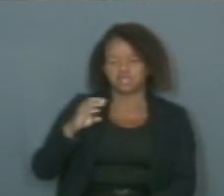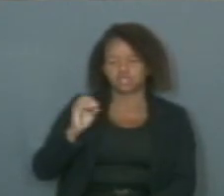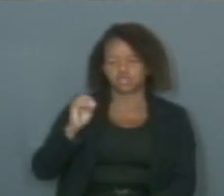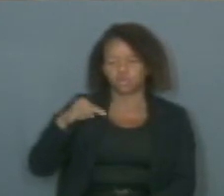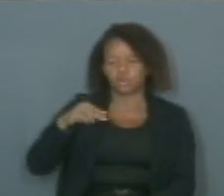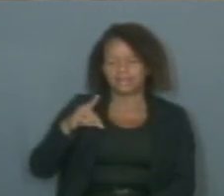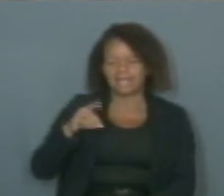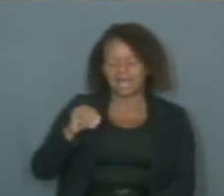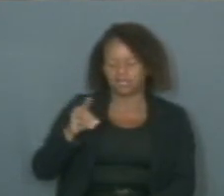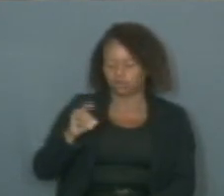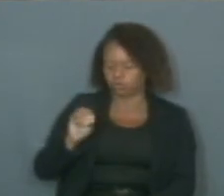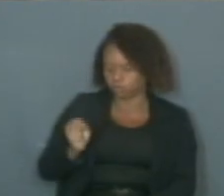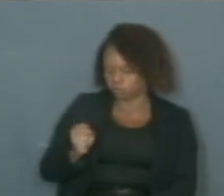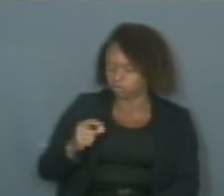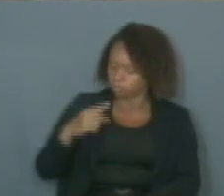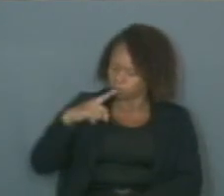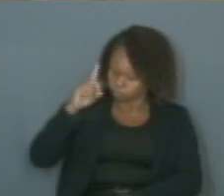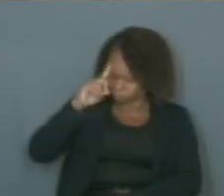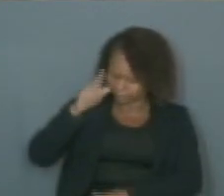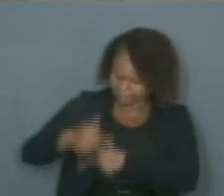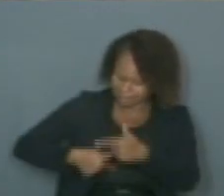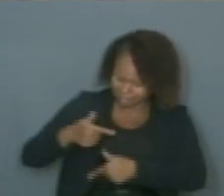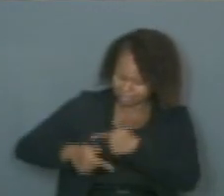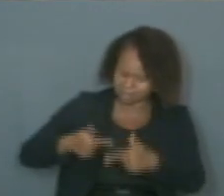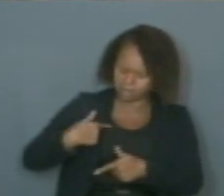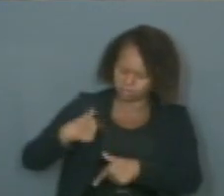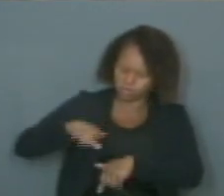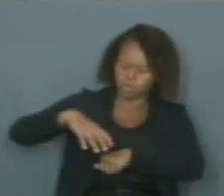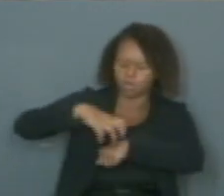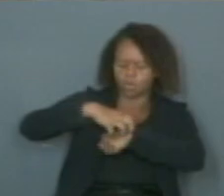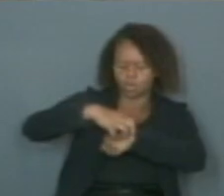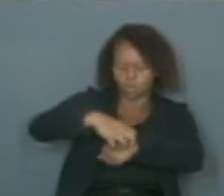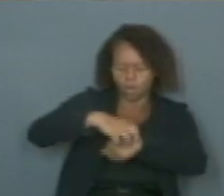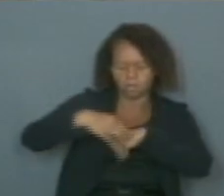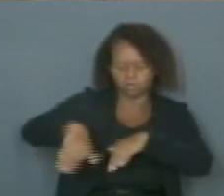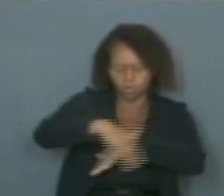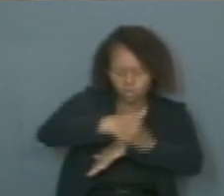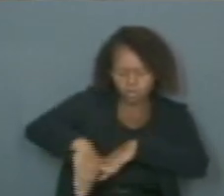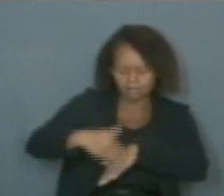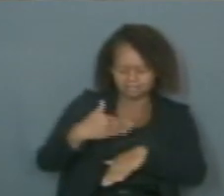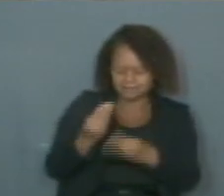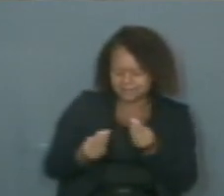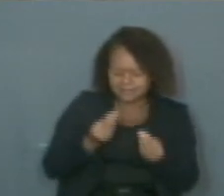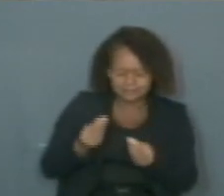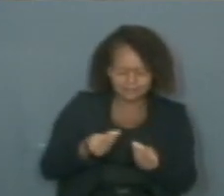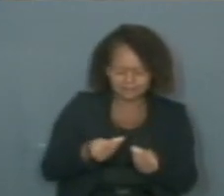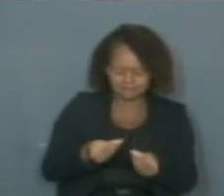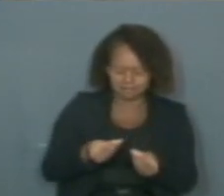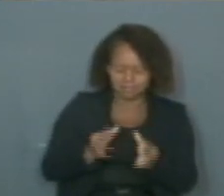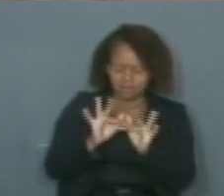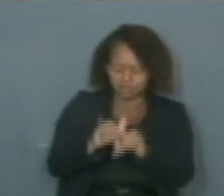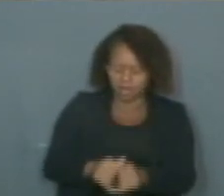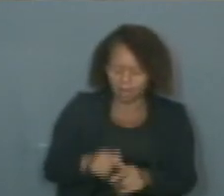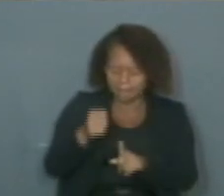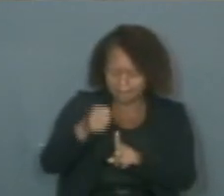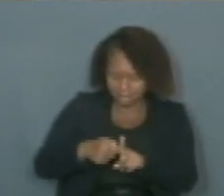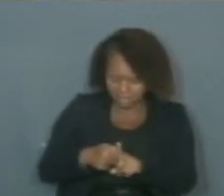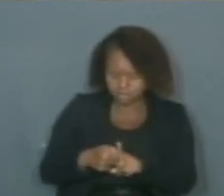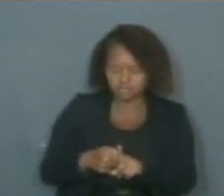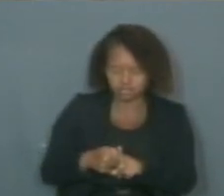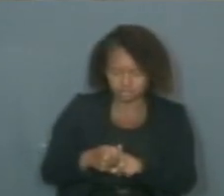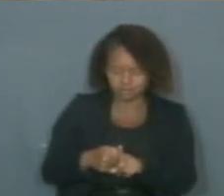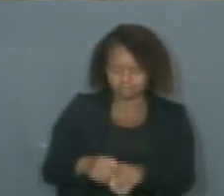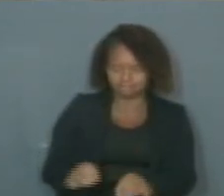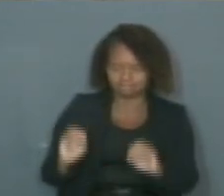dias batalhando, botando o carro na rua, mesmo sem condições. Fecha o mês, a gente fecha o